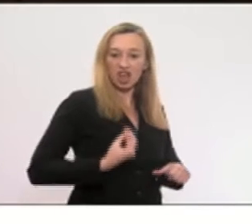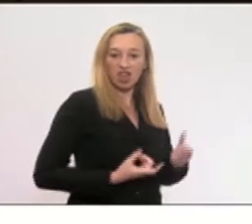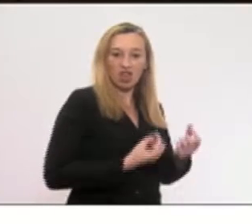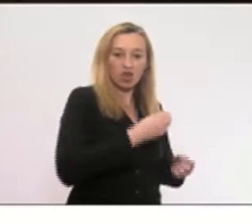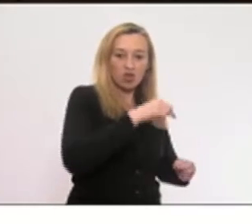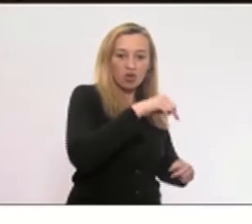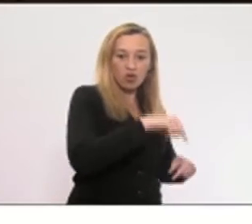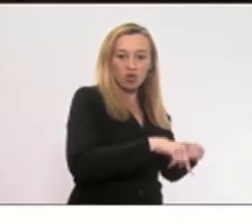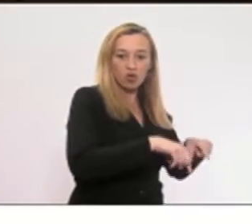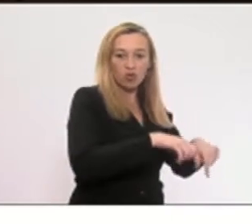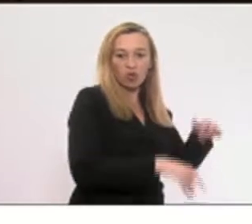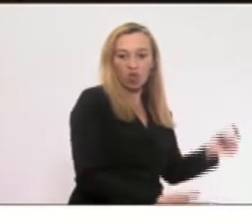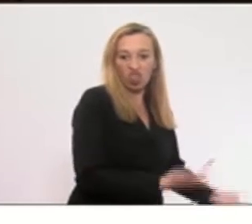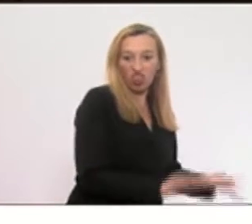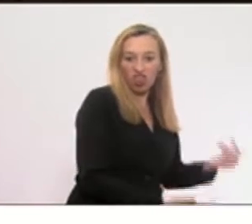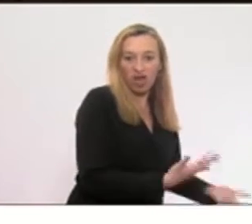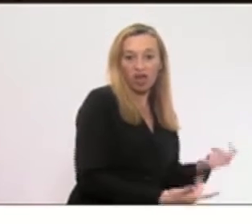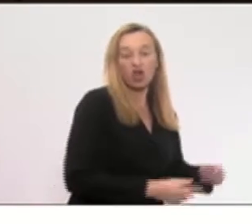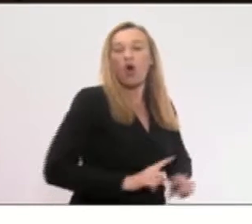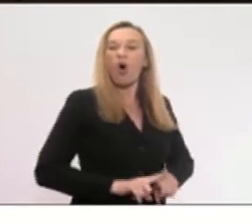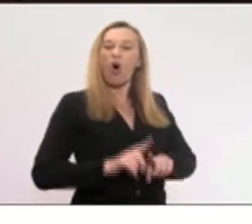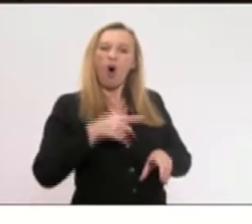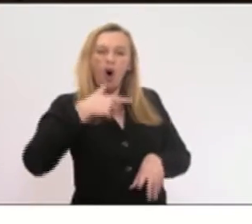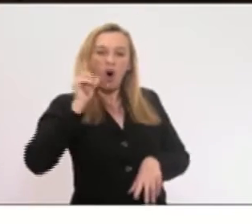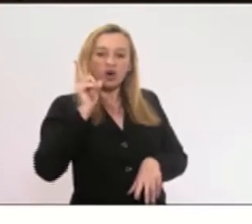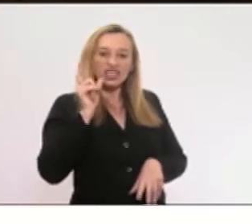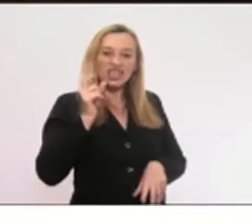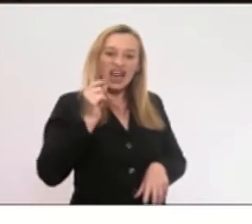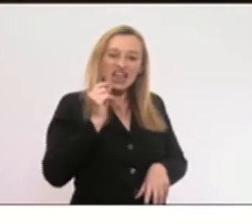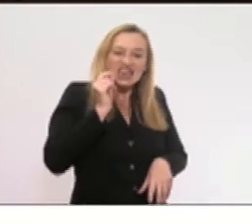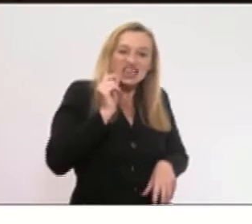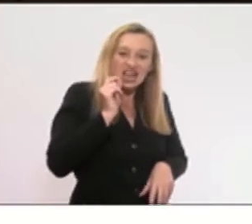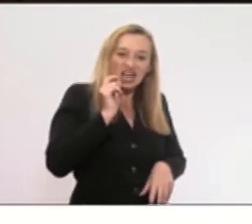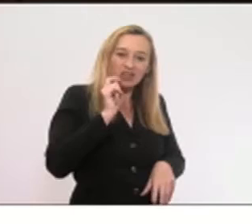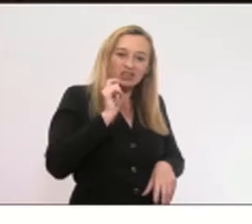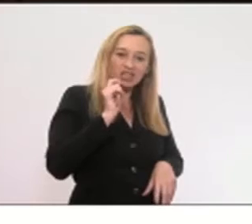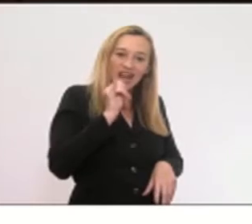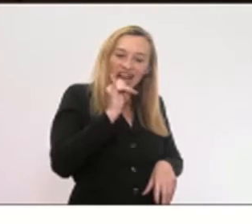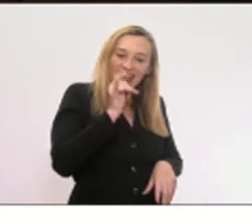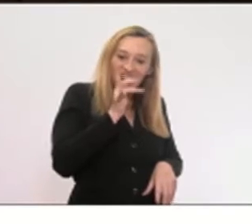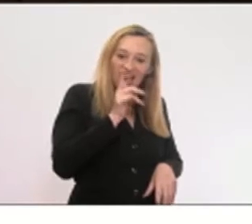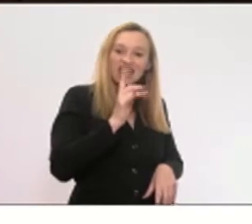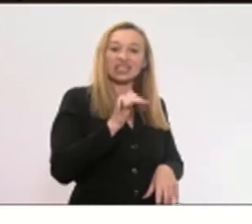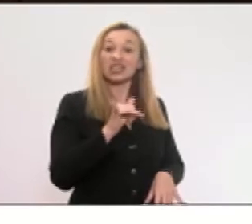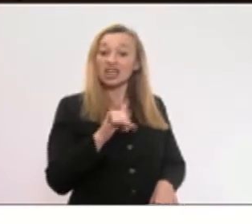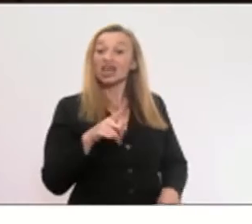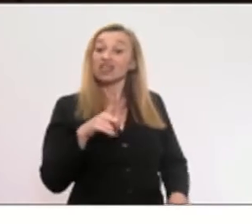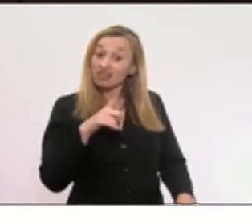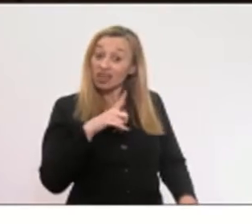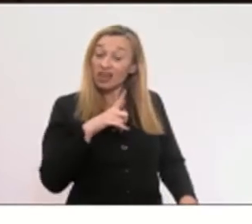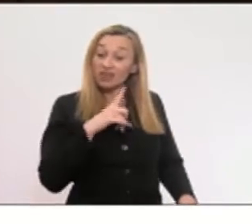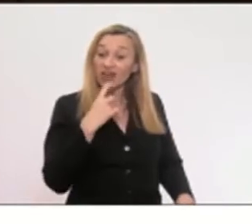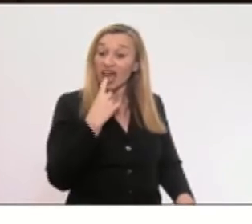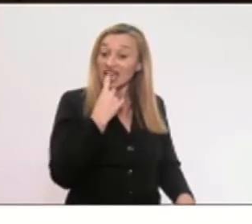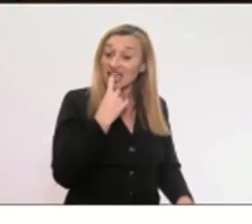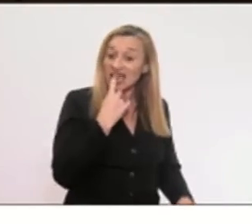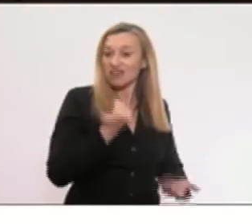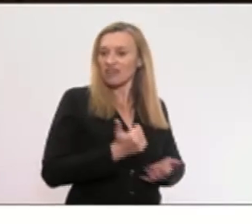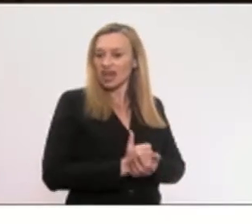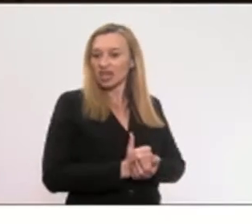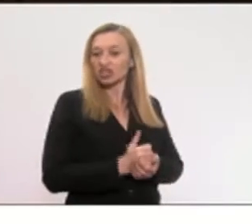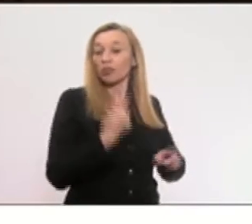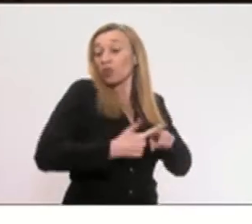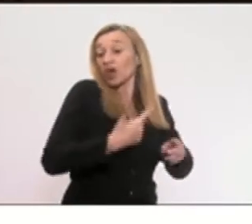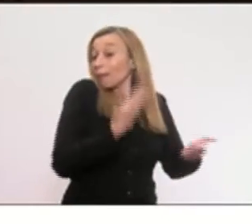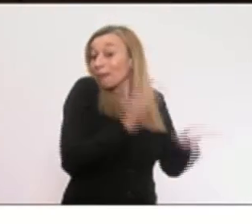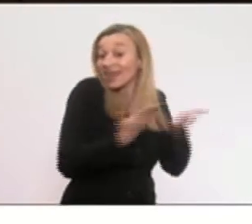Ontem mordeu um pouquinho a sua língua. Ontem teve que entender que nem sempre vencerão, como nem